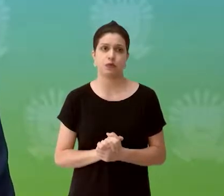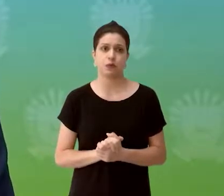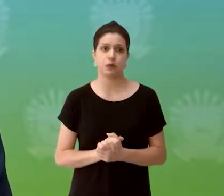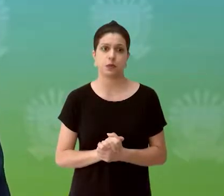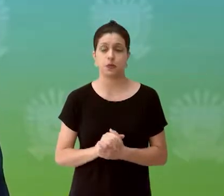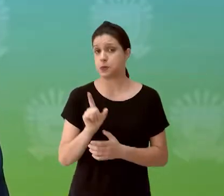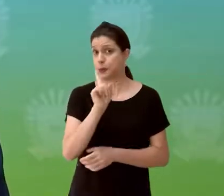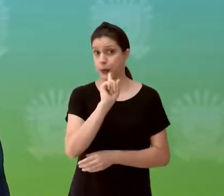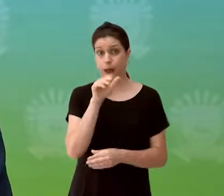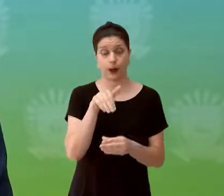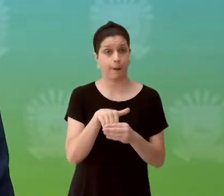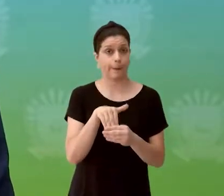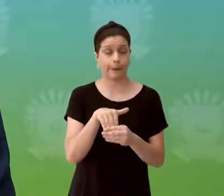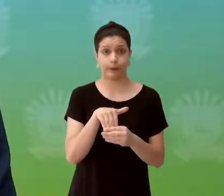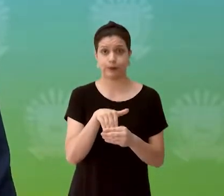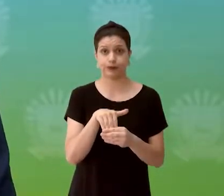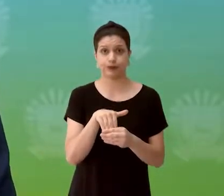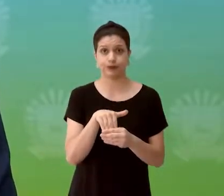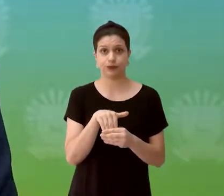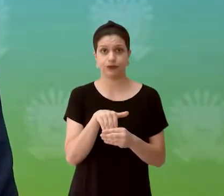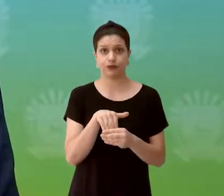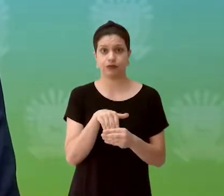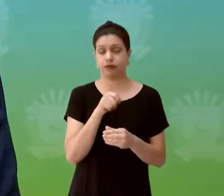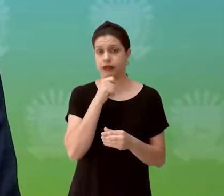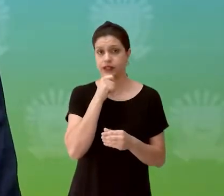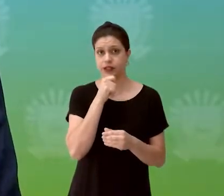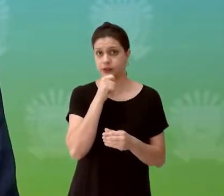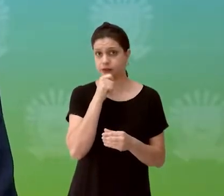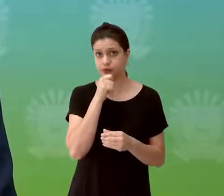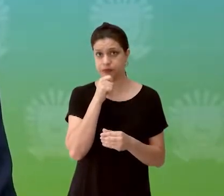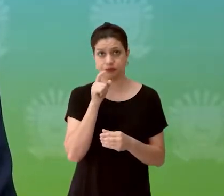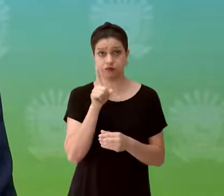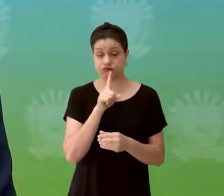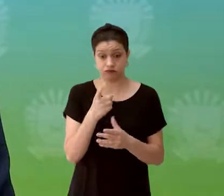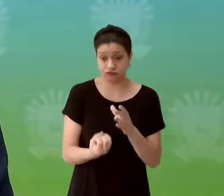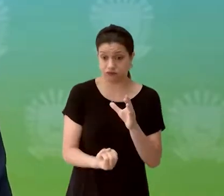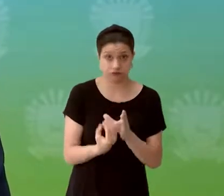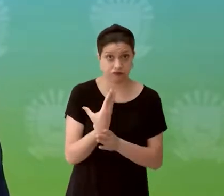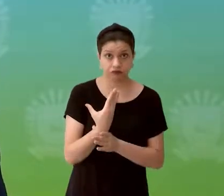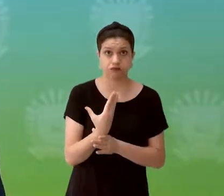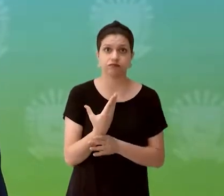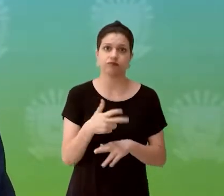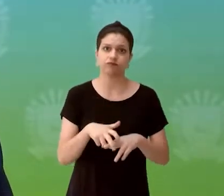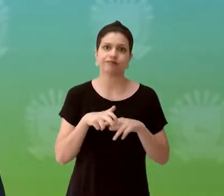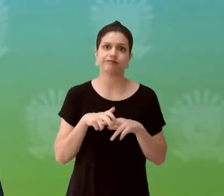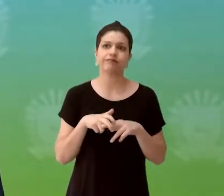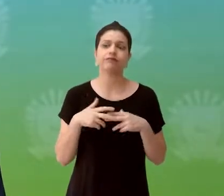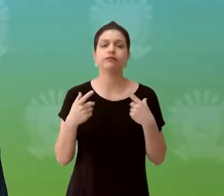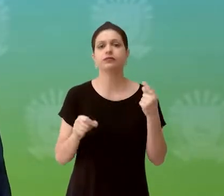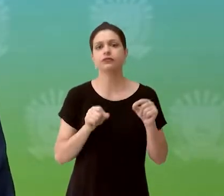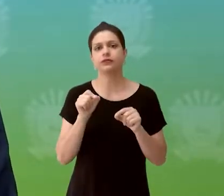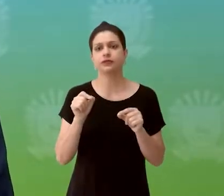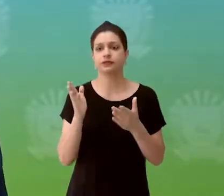foi votado a tempo, né? Não foi instituída e criou essa